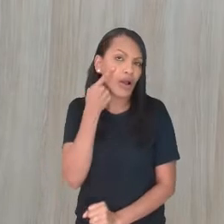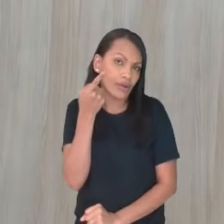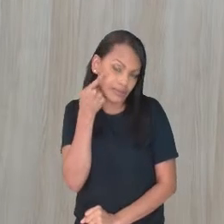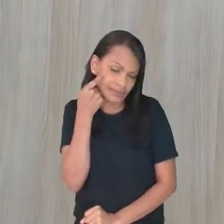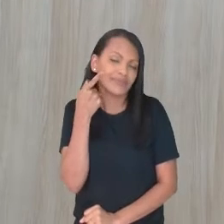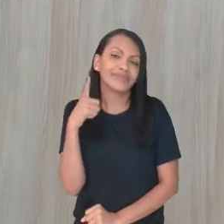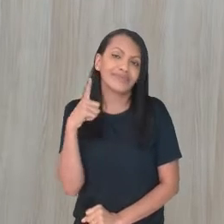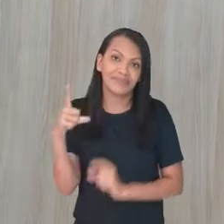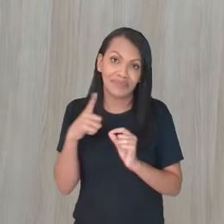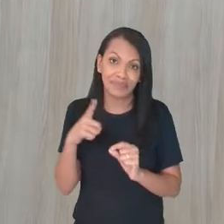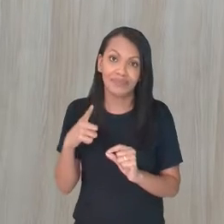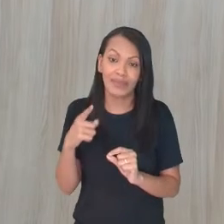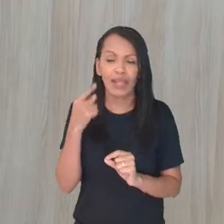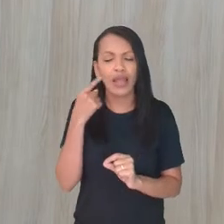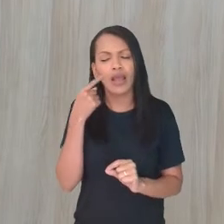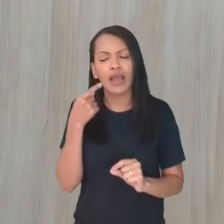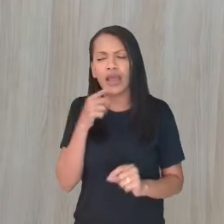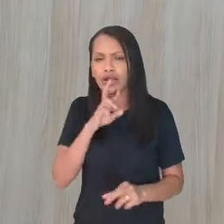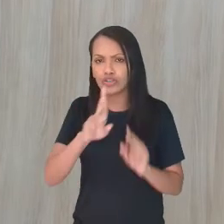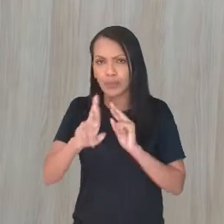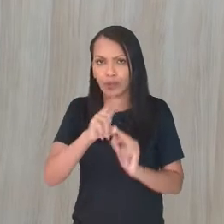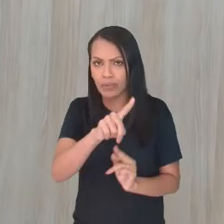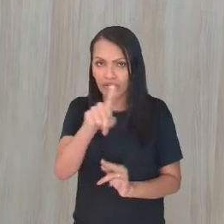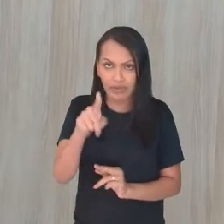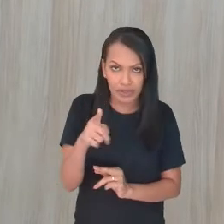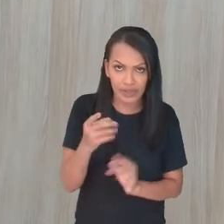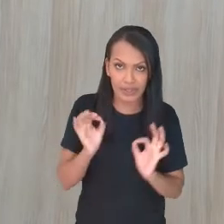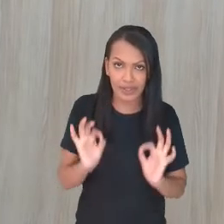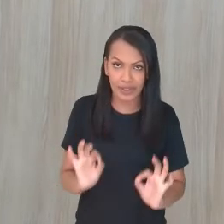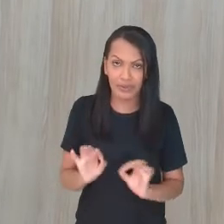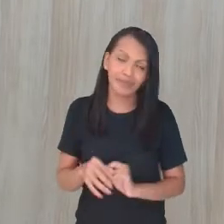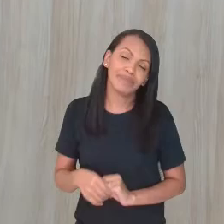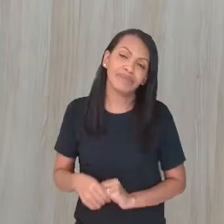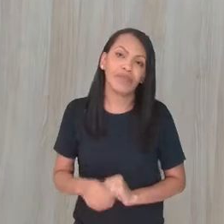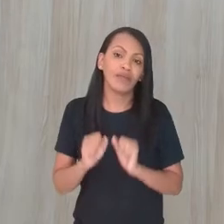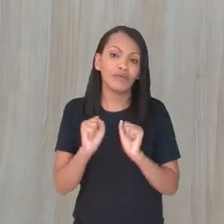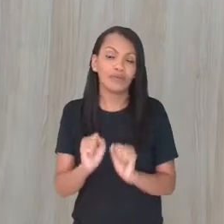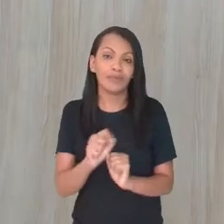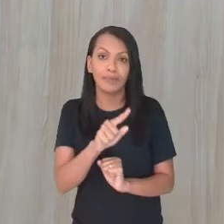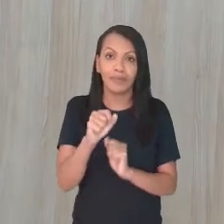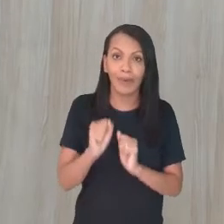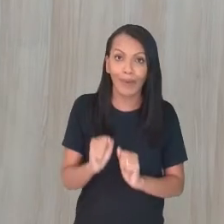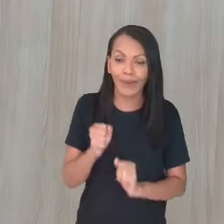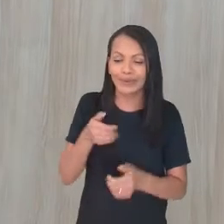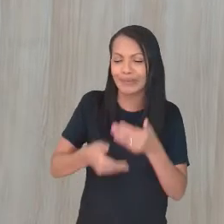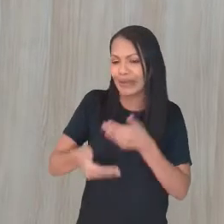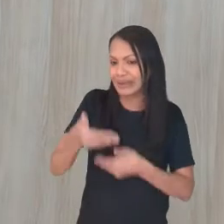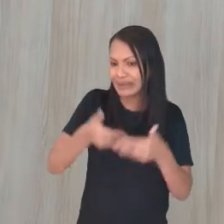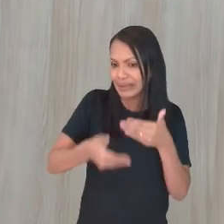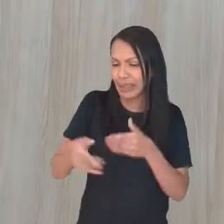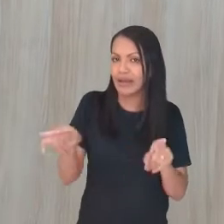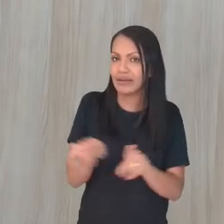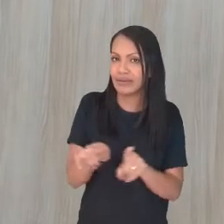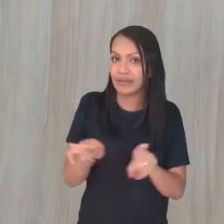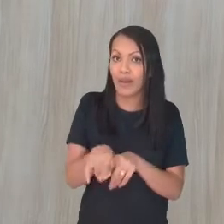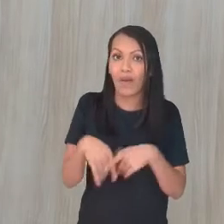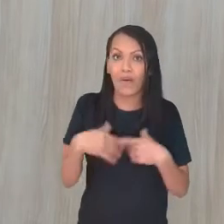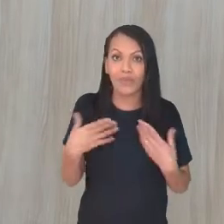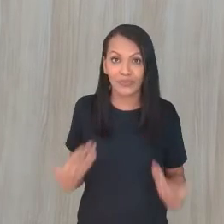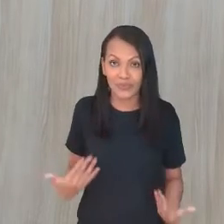gente tira na hora. Qualquer dúvida a gente tira na hora, certo? Você pode interagir. E é na interação que a gente